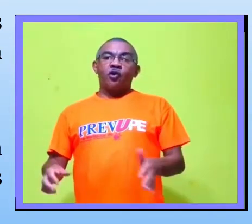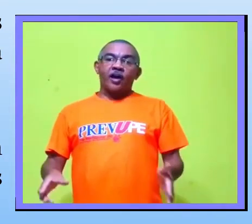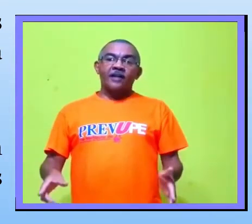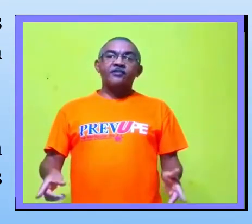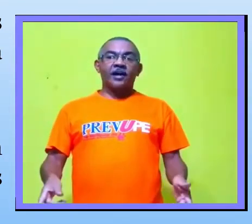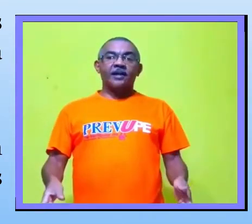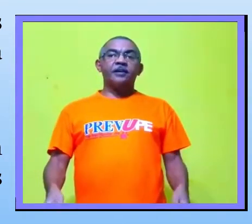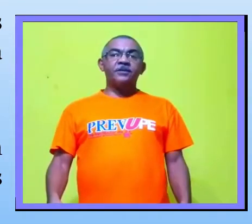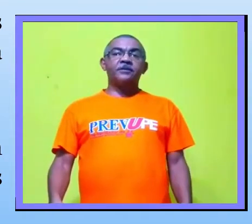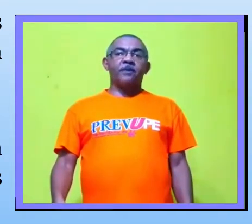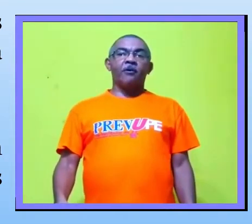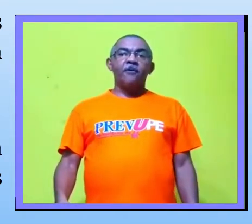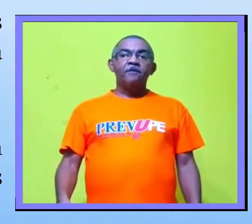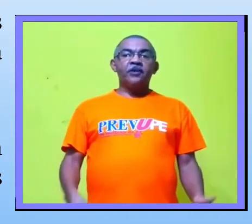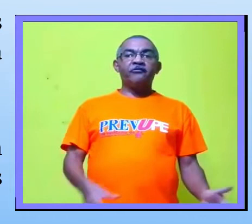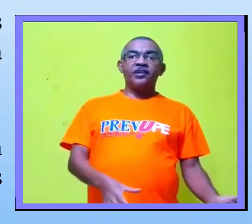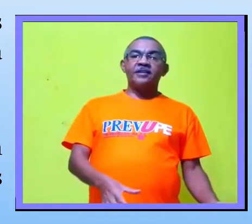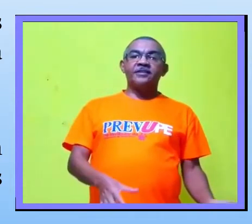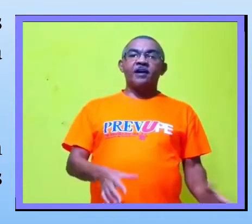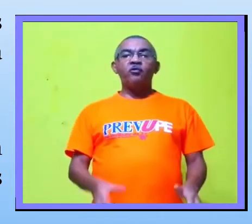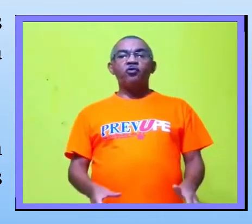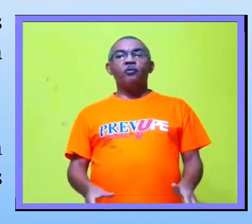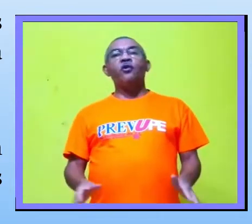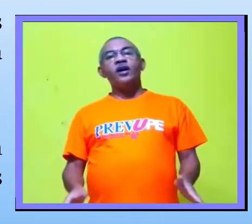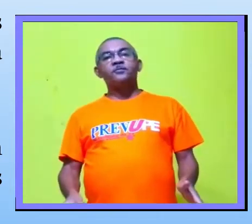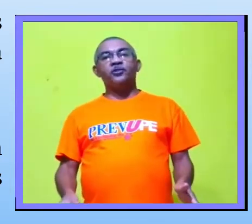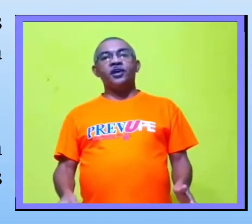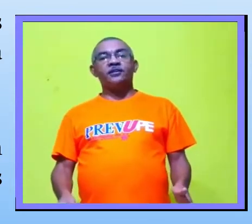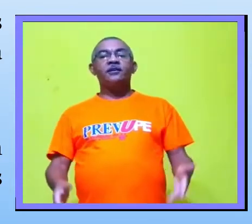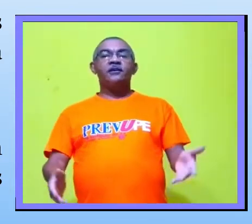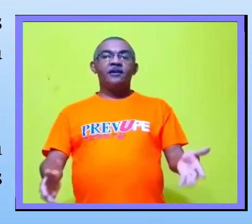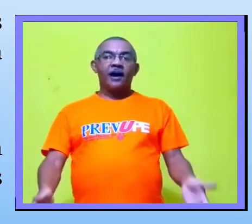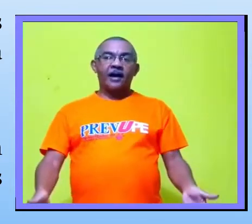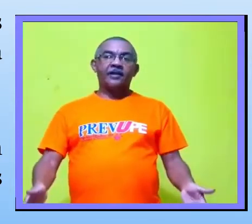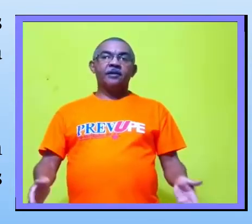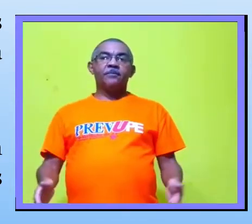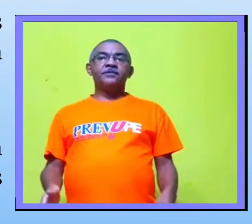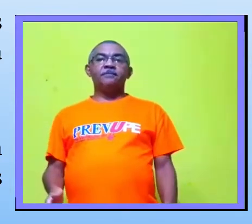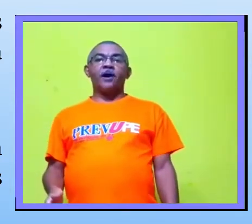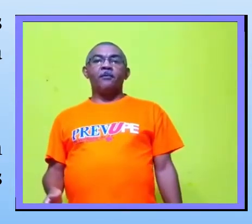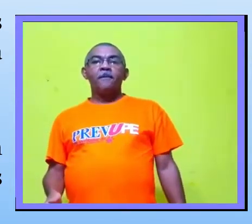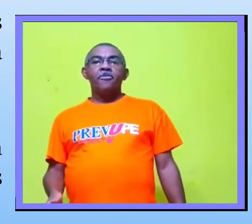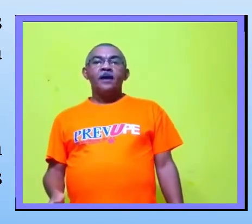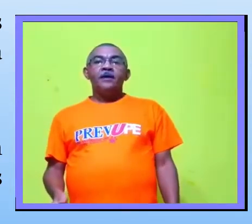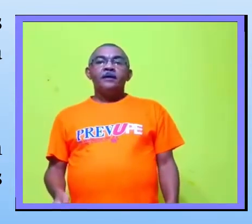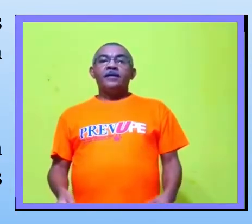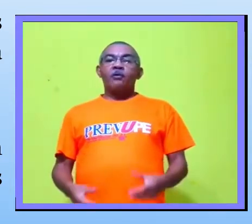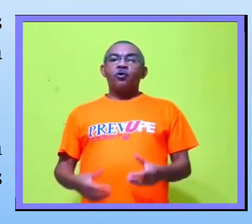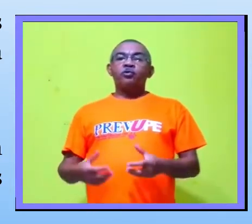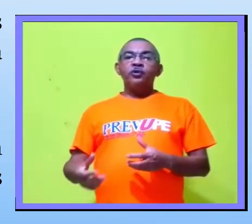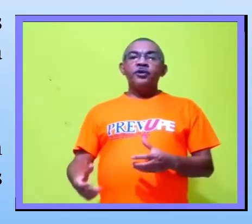de colocação na cadeia principal. E finalizar com o nome correspondente à cadeia principal. De acordo com isso,